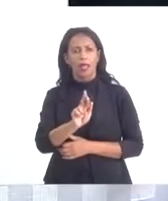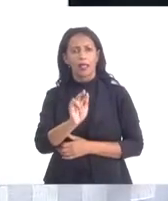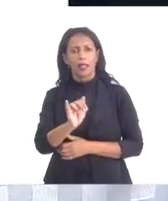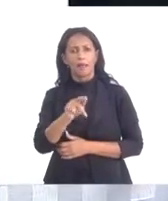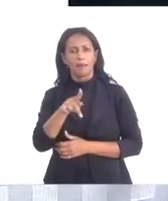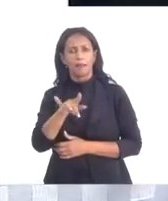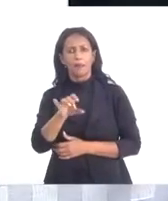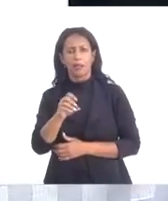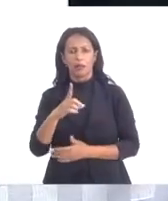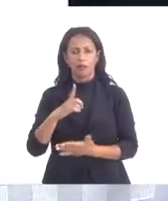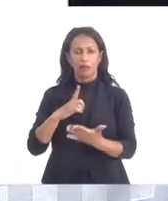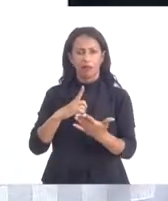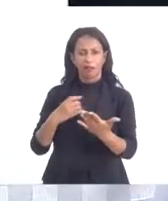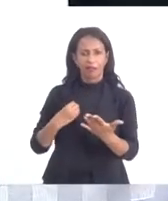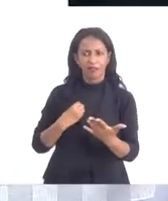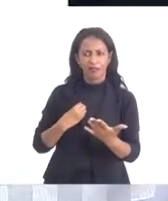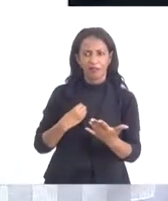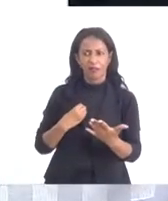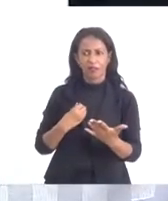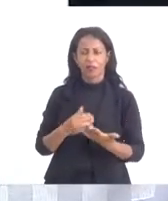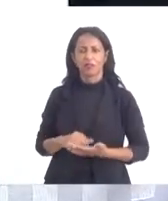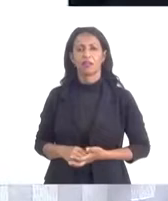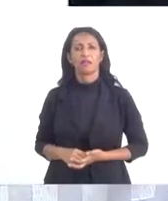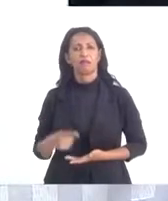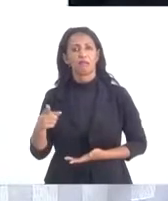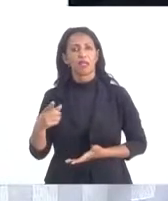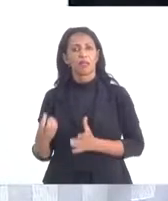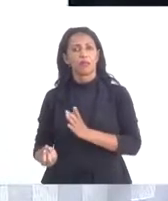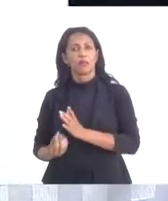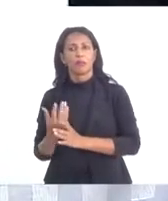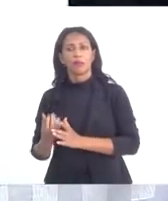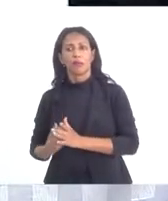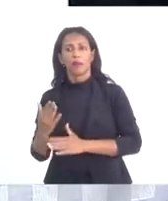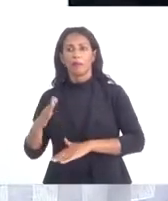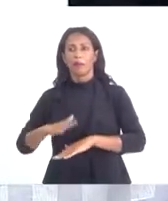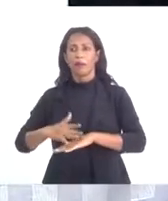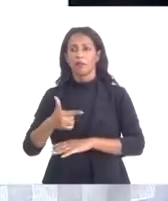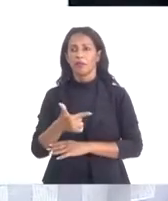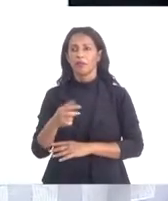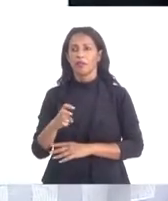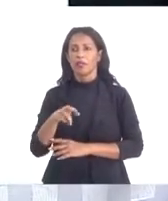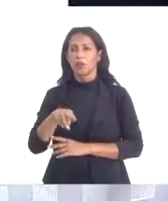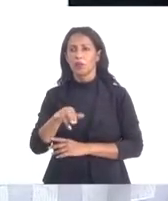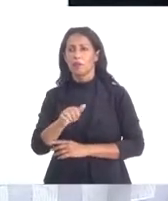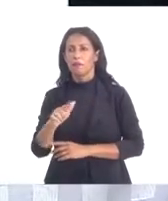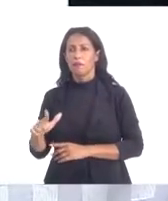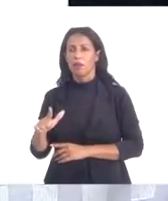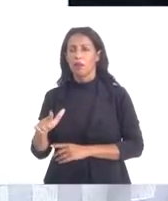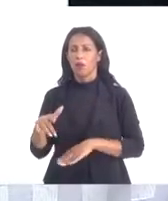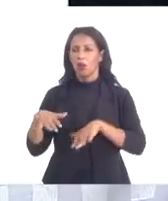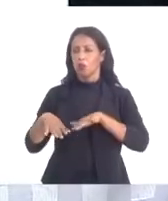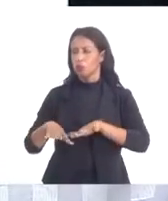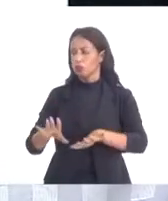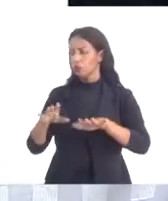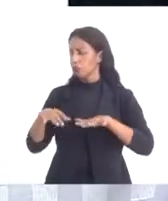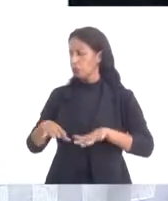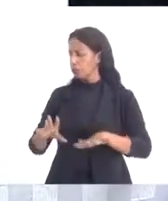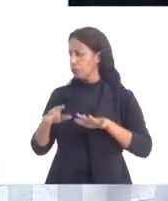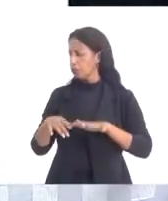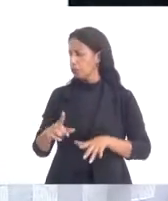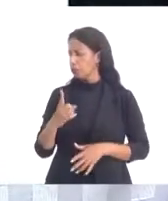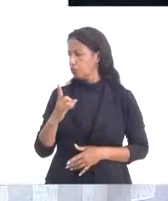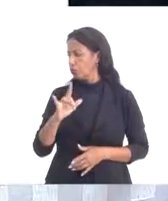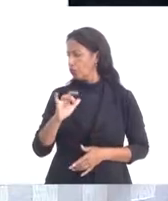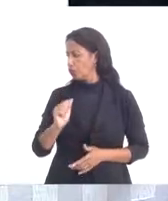o Agripino, ele produz mais de 25 mil peças por dia.